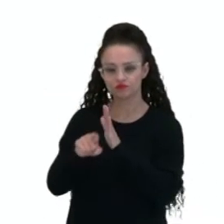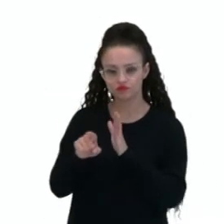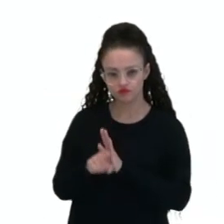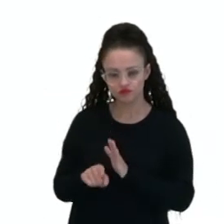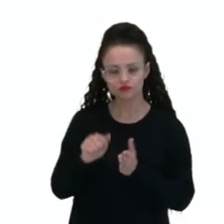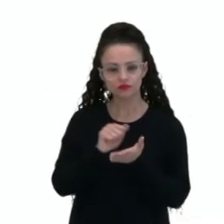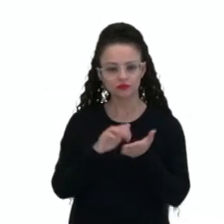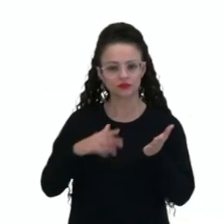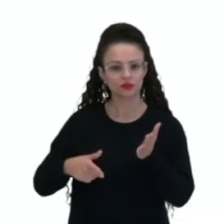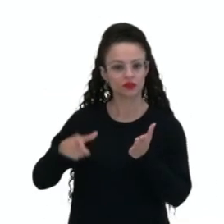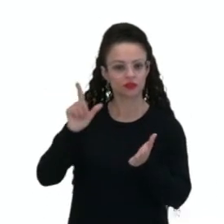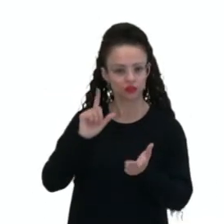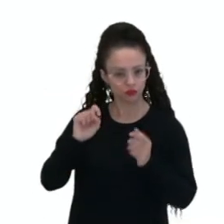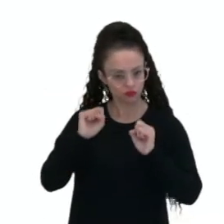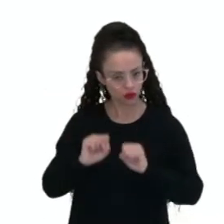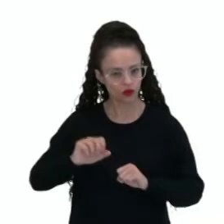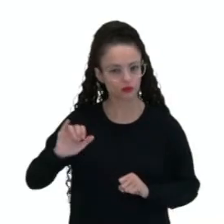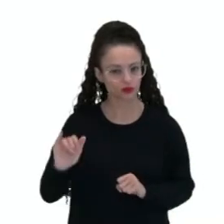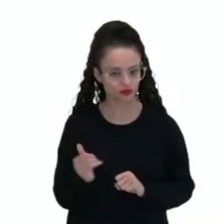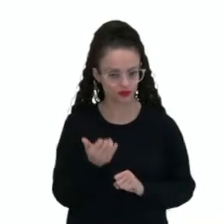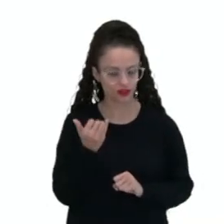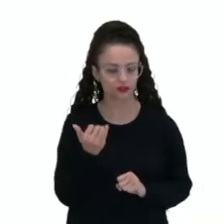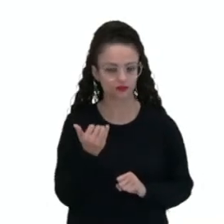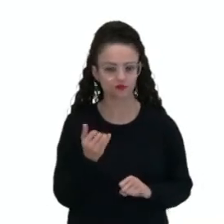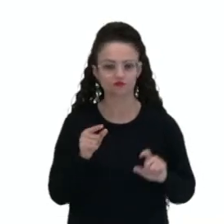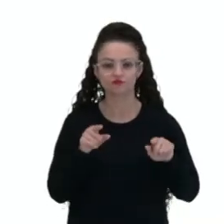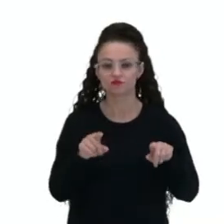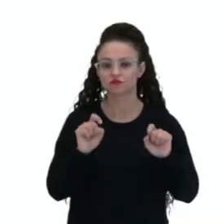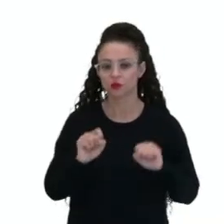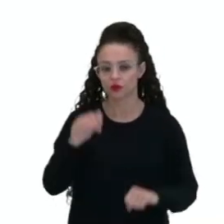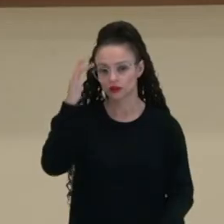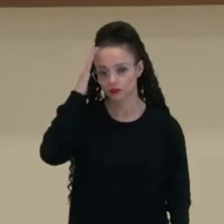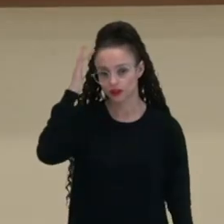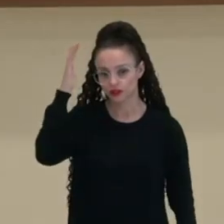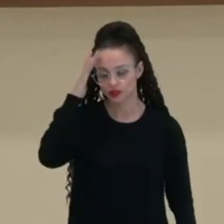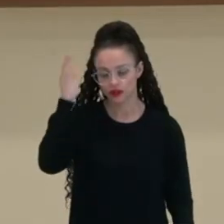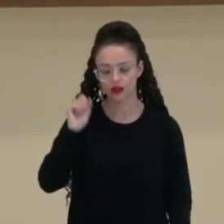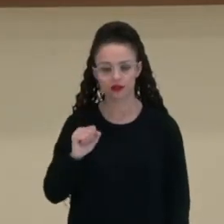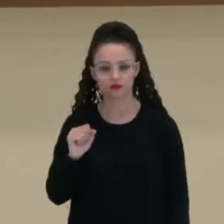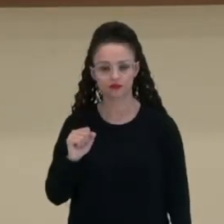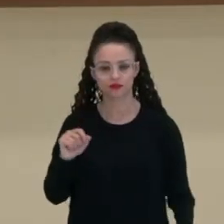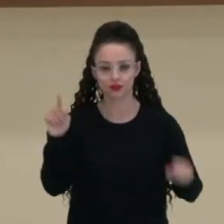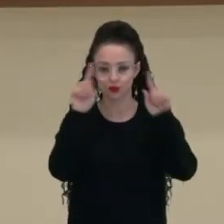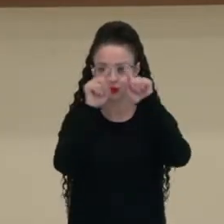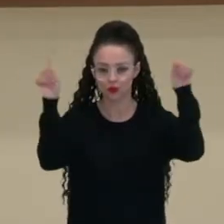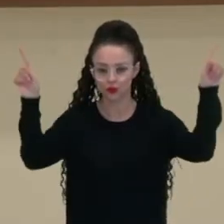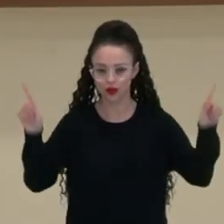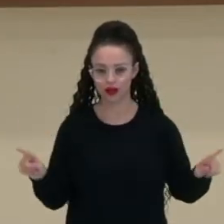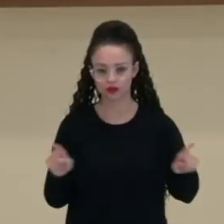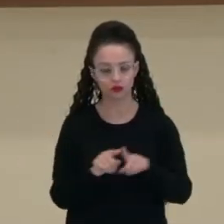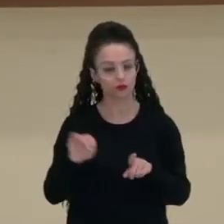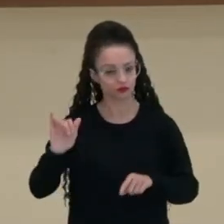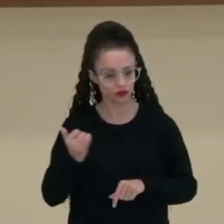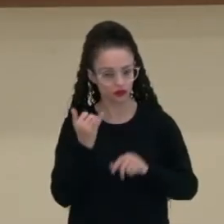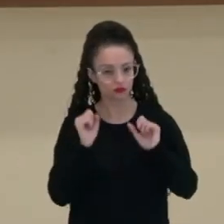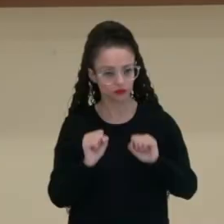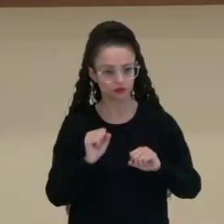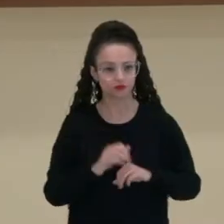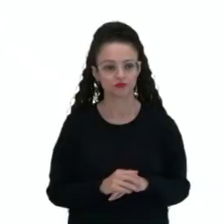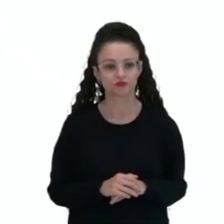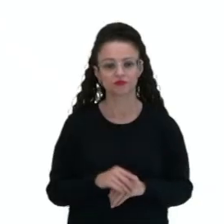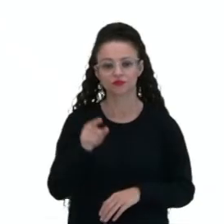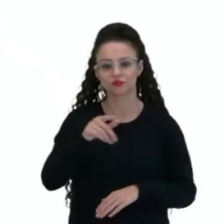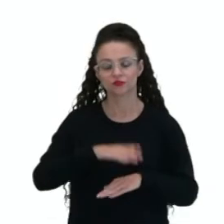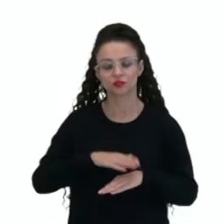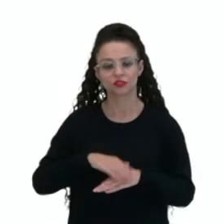exercício anterior podem ser aproveitadas. Então você pode imaginar, né, aquele quadrinho e aproveitar.